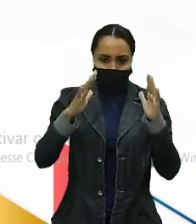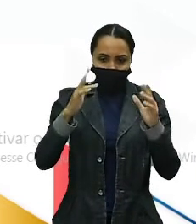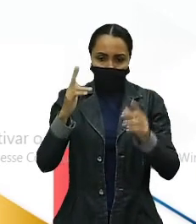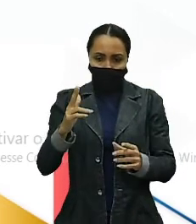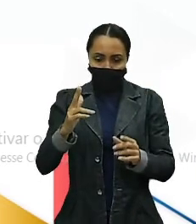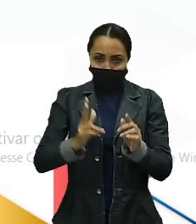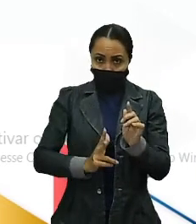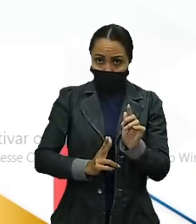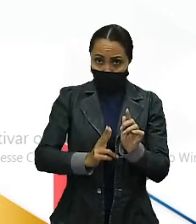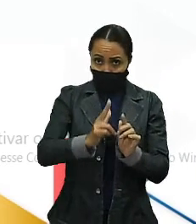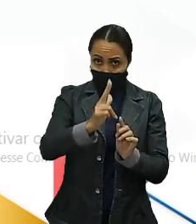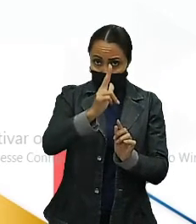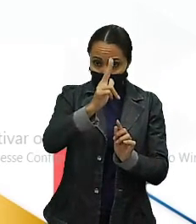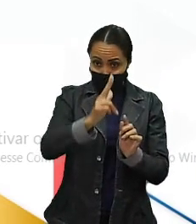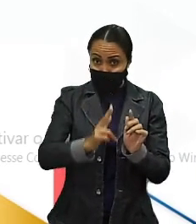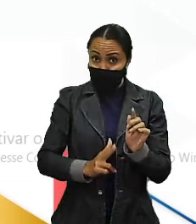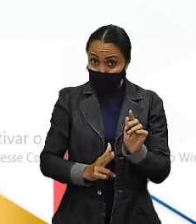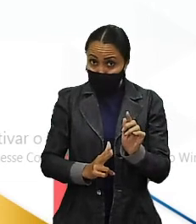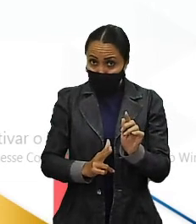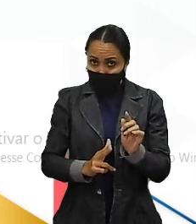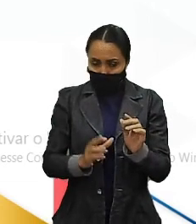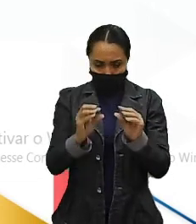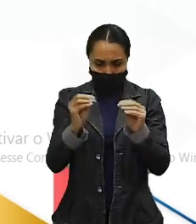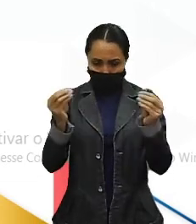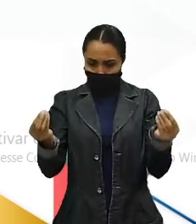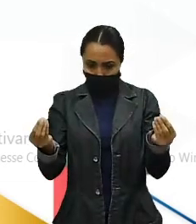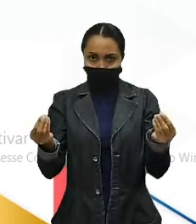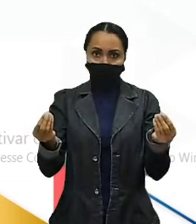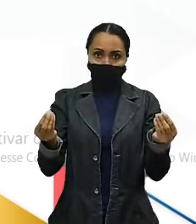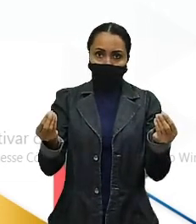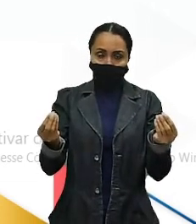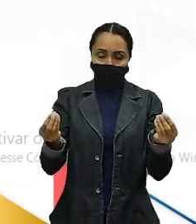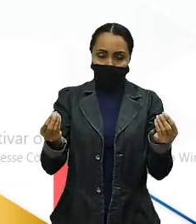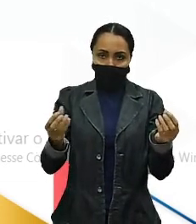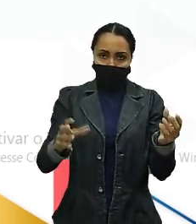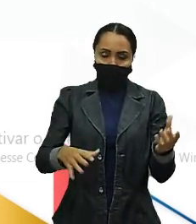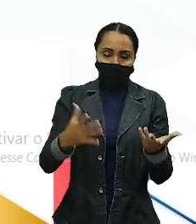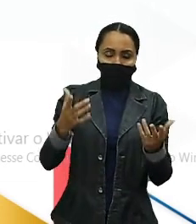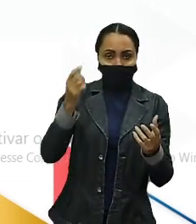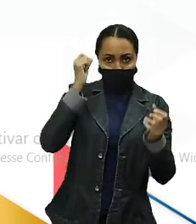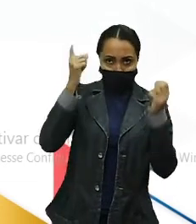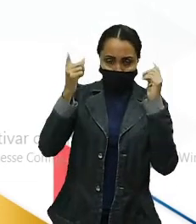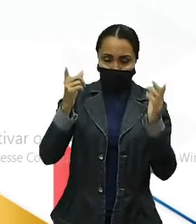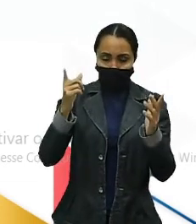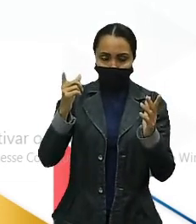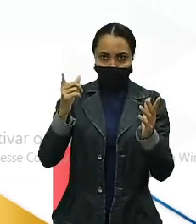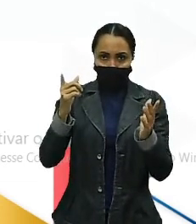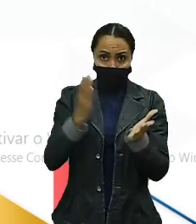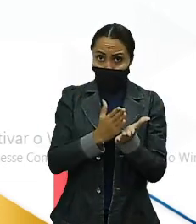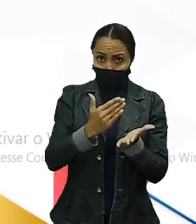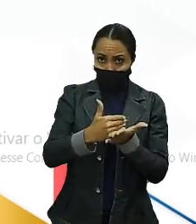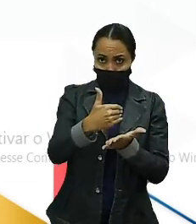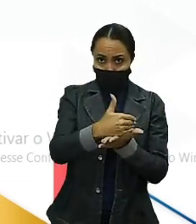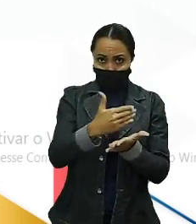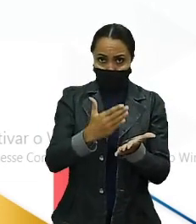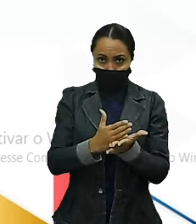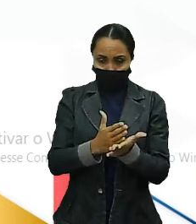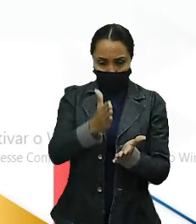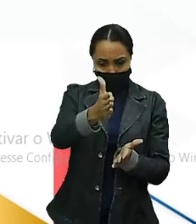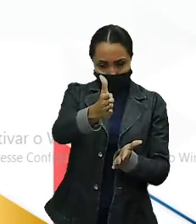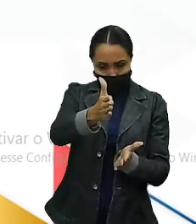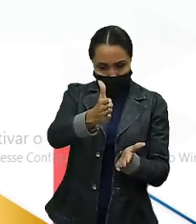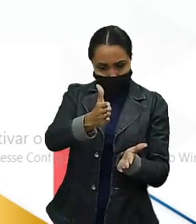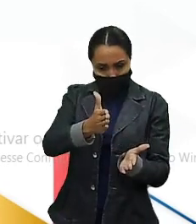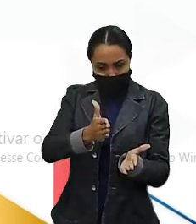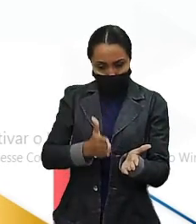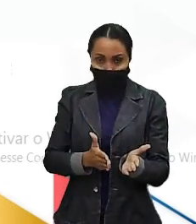corte ao meio, como se a gente imaginasse parti-la ao meio. Pega a ideia de um bolo e parti-la ao meio, você vai entender o que é simetria.